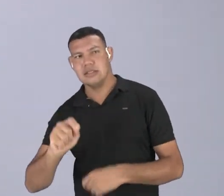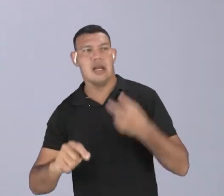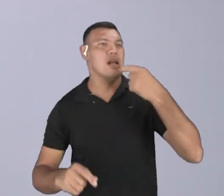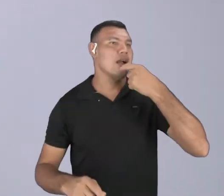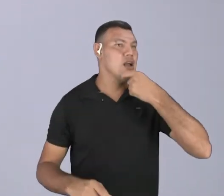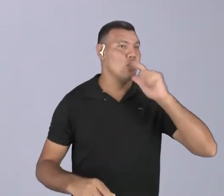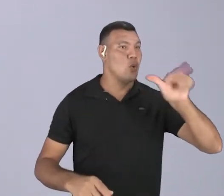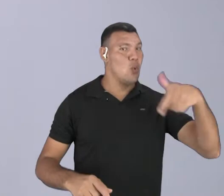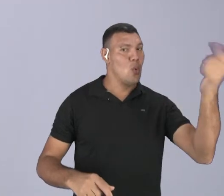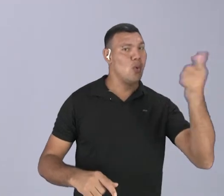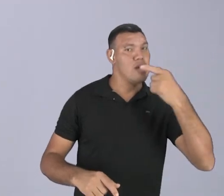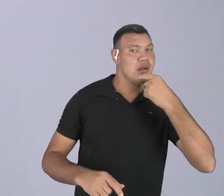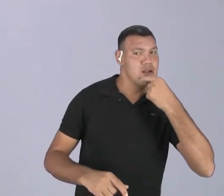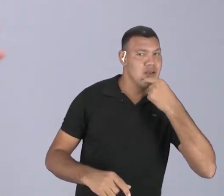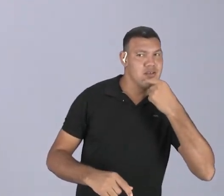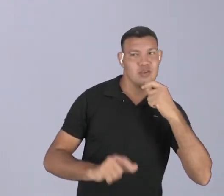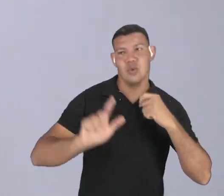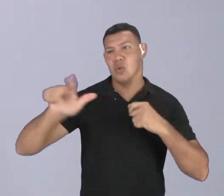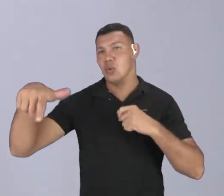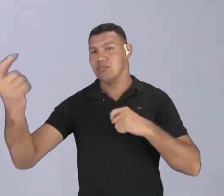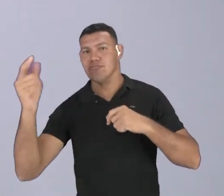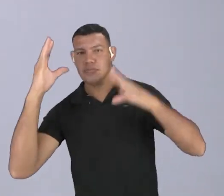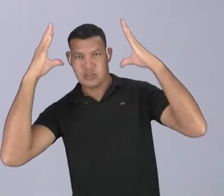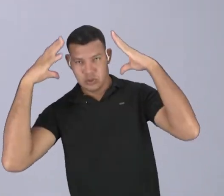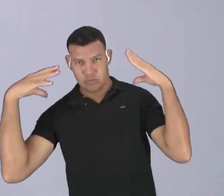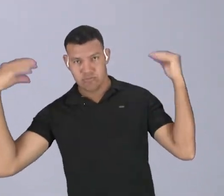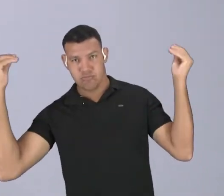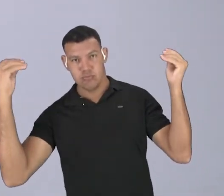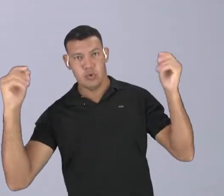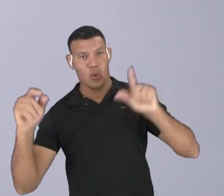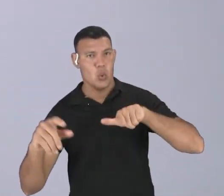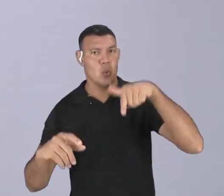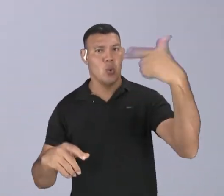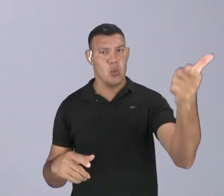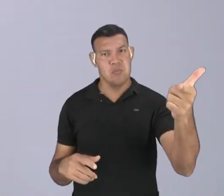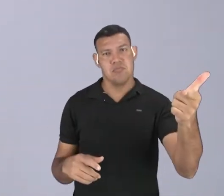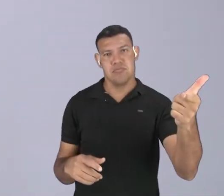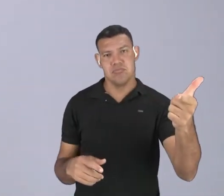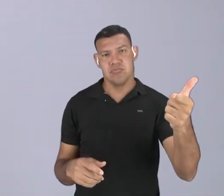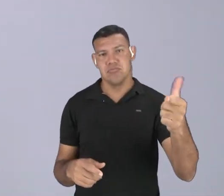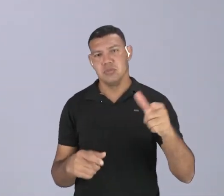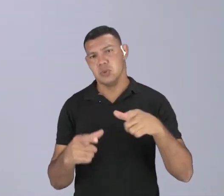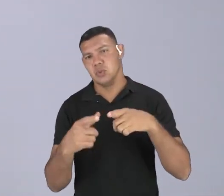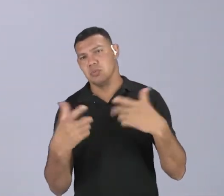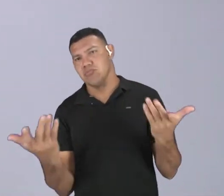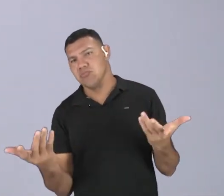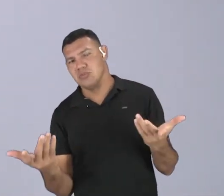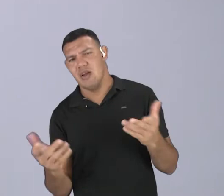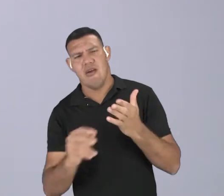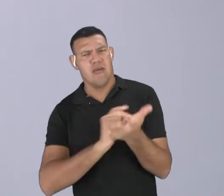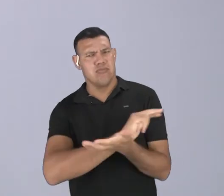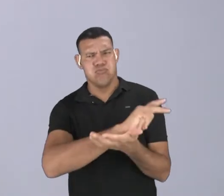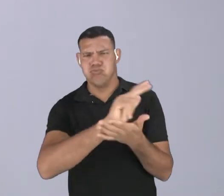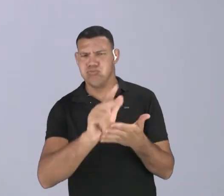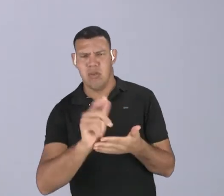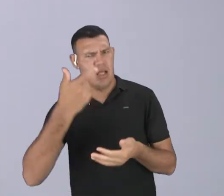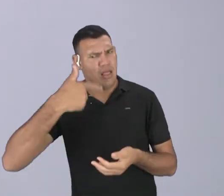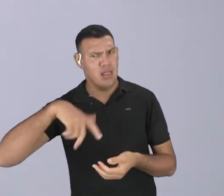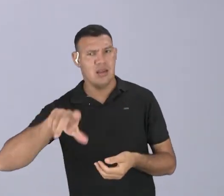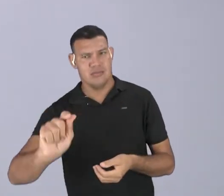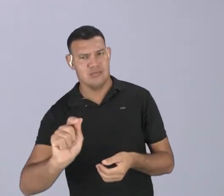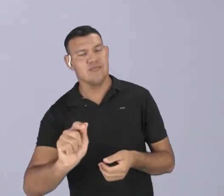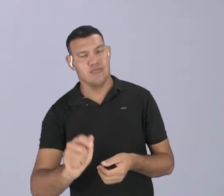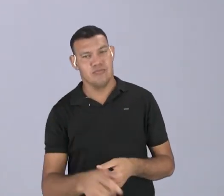fala inglês, holandês. Então, são várias culturas que vão ser surgidas e vão ser impostas nesses